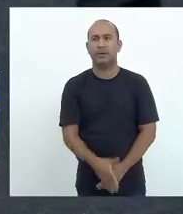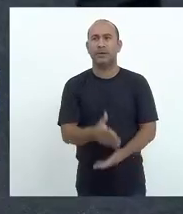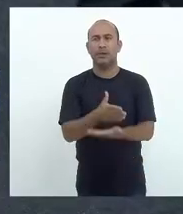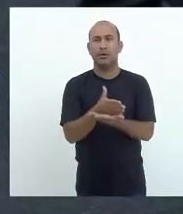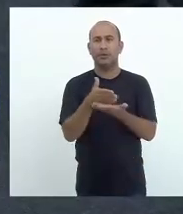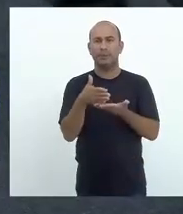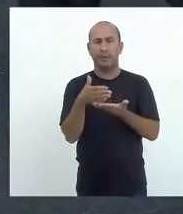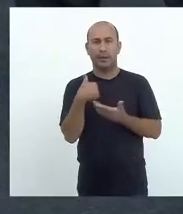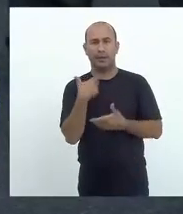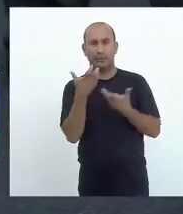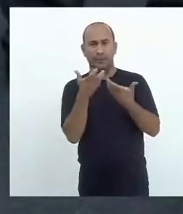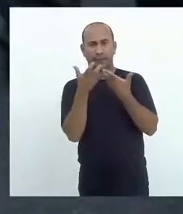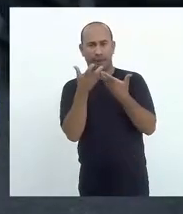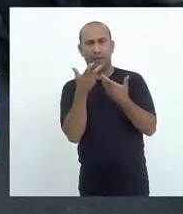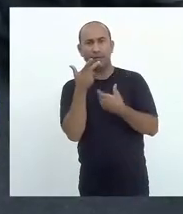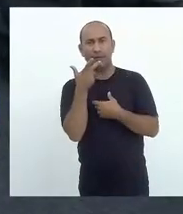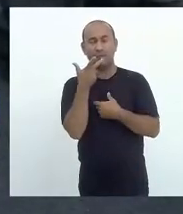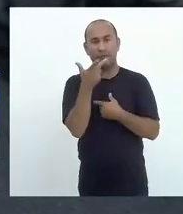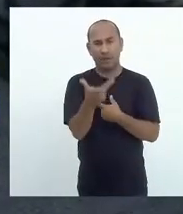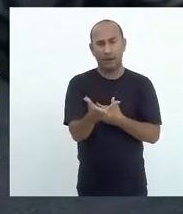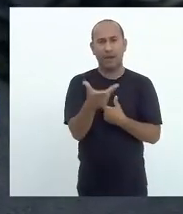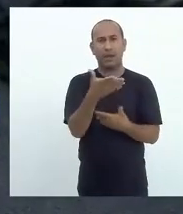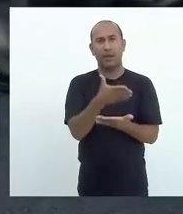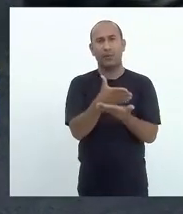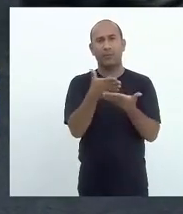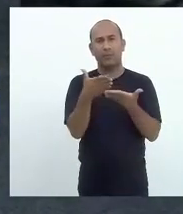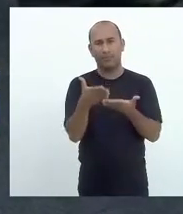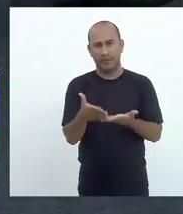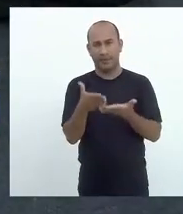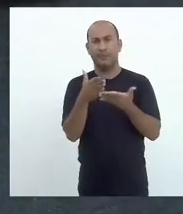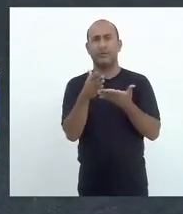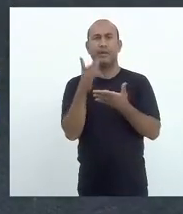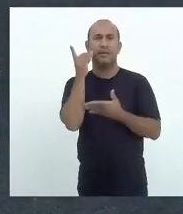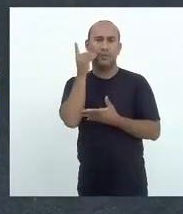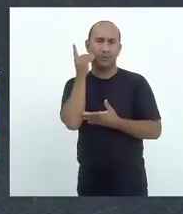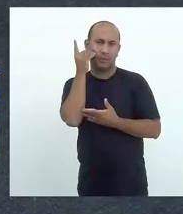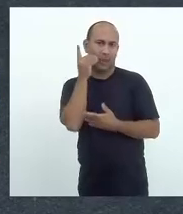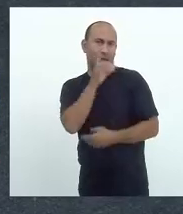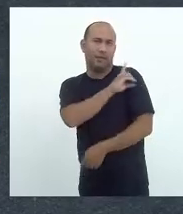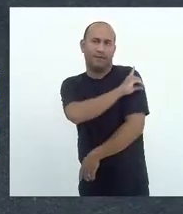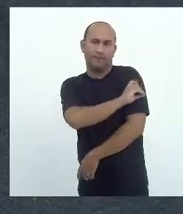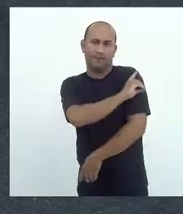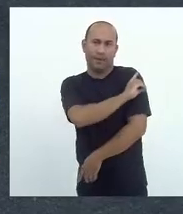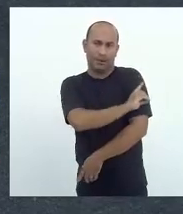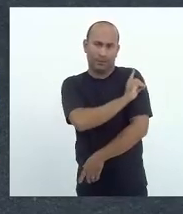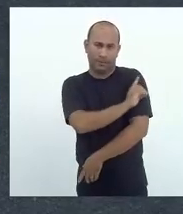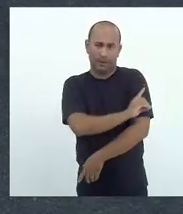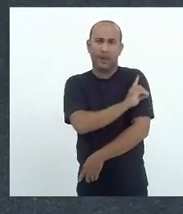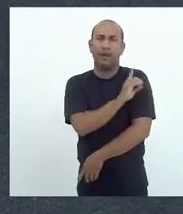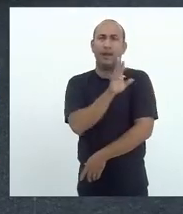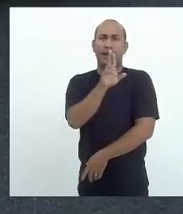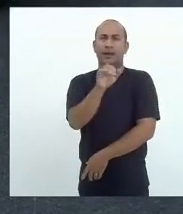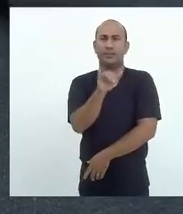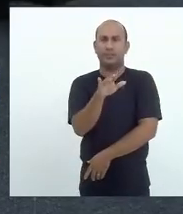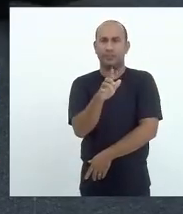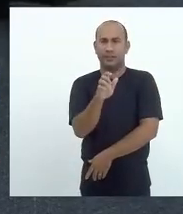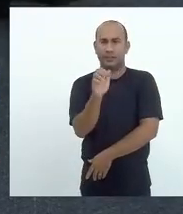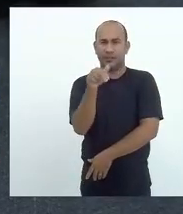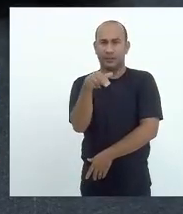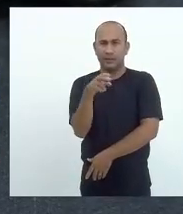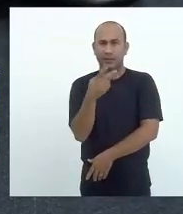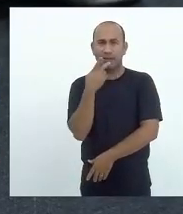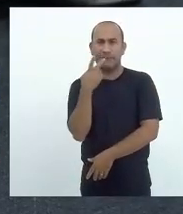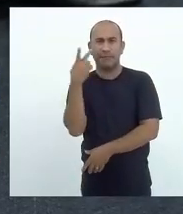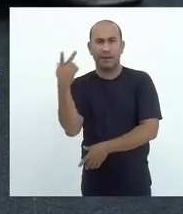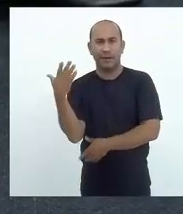Inicialmente, eu quero elogiar a iniciativa da deputada enfermeira Rejane. Ela traz para o Estado do Rio de Janeiro